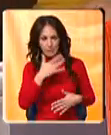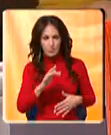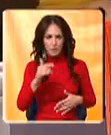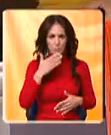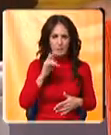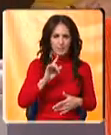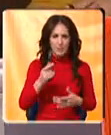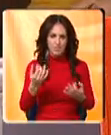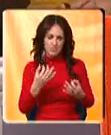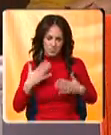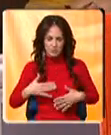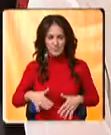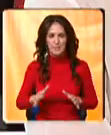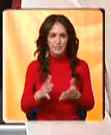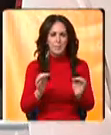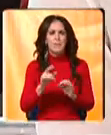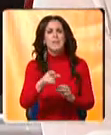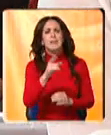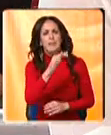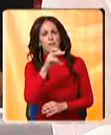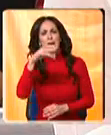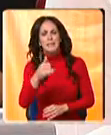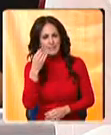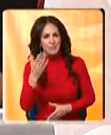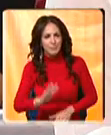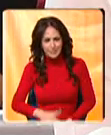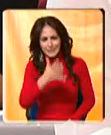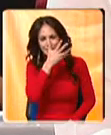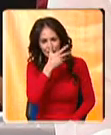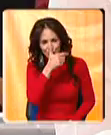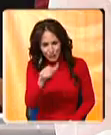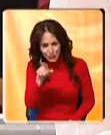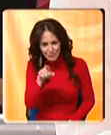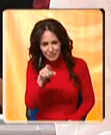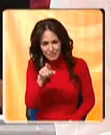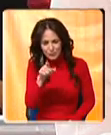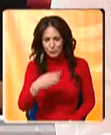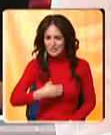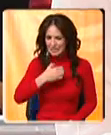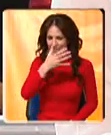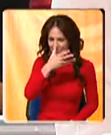porque o João disse para eu vestir branco. E que Fanny é que eu tenho aqui? Uma Fanny triste, uma Fanny